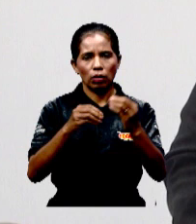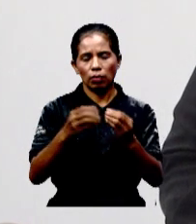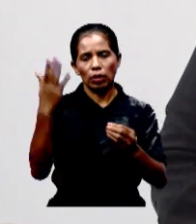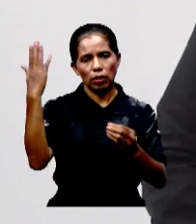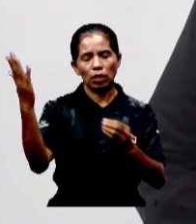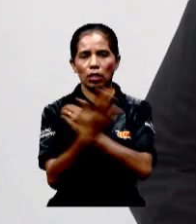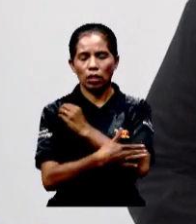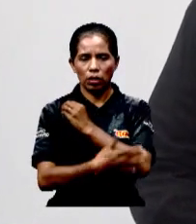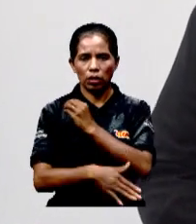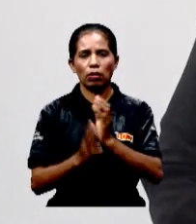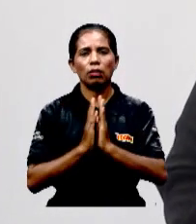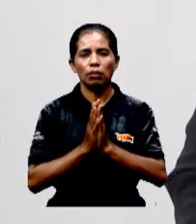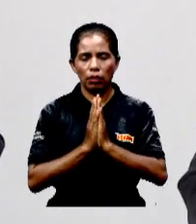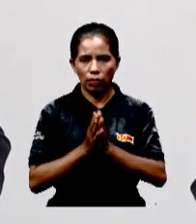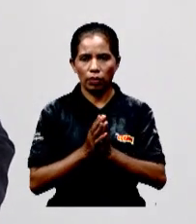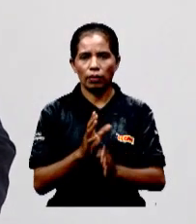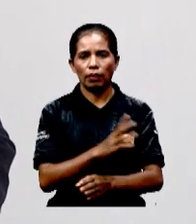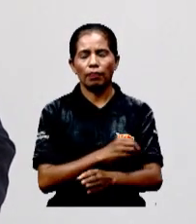a Birmania.